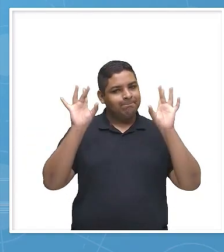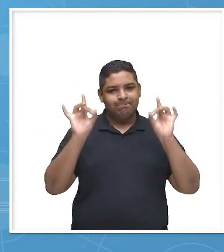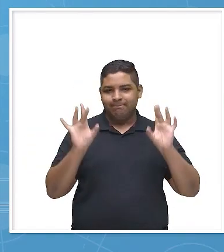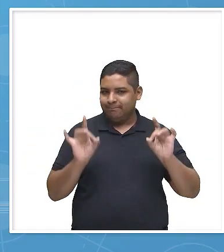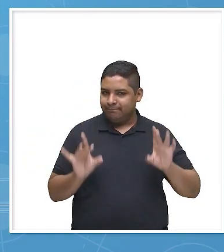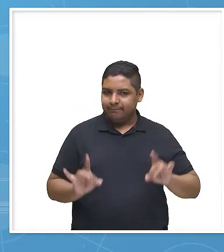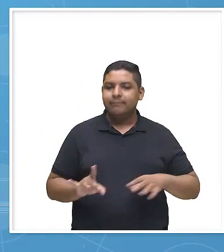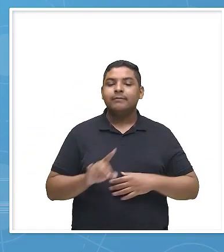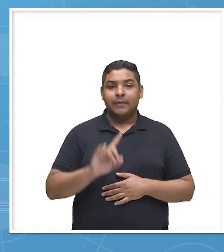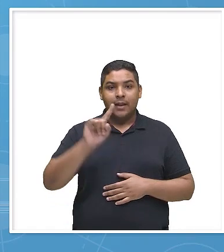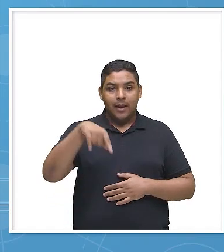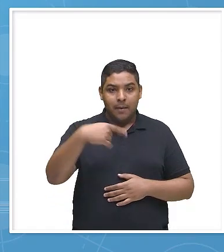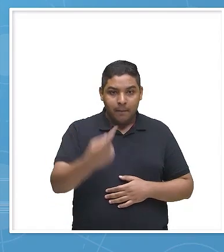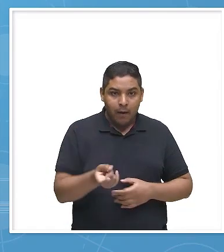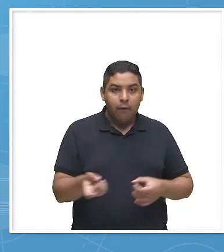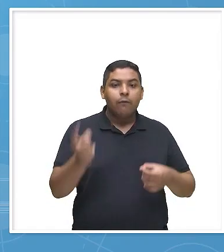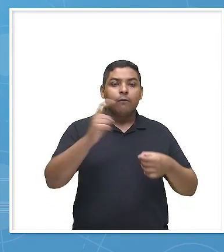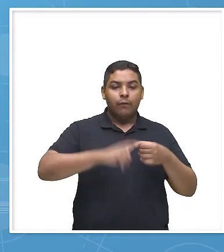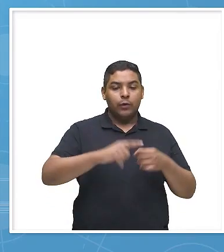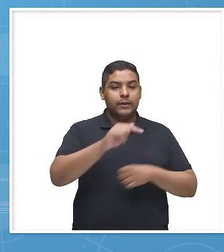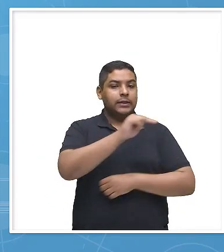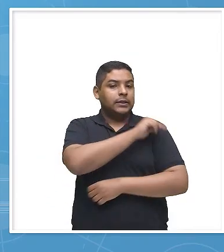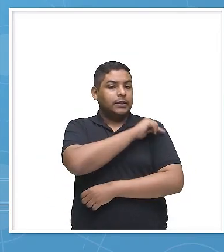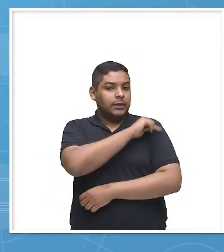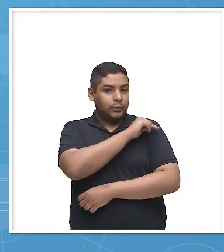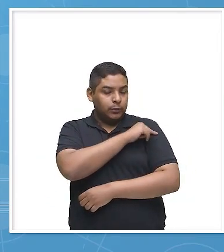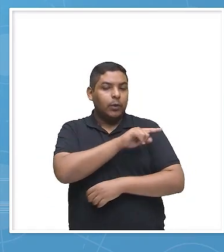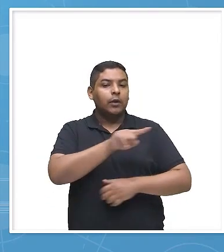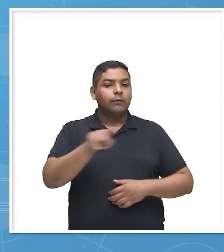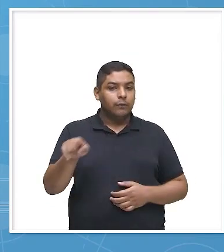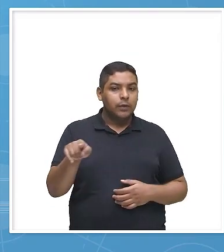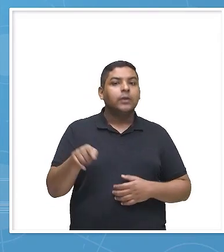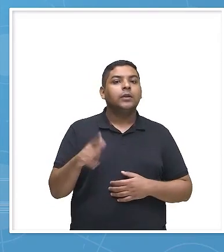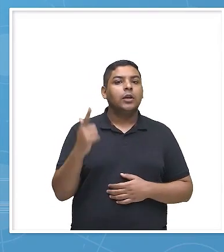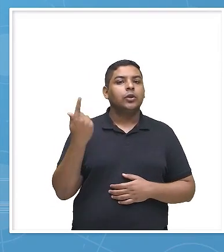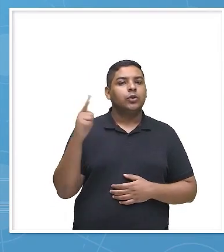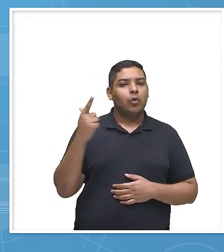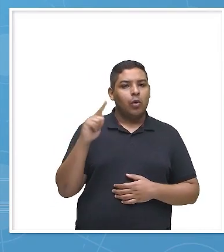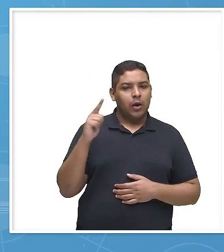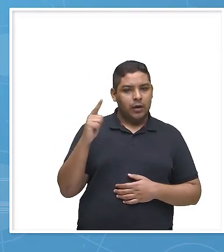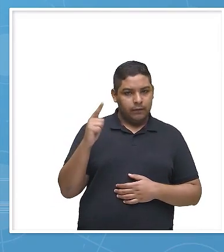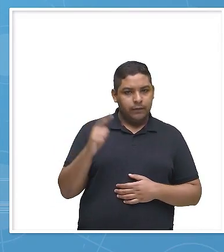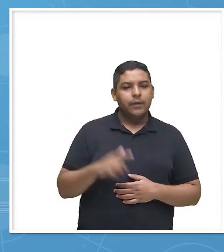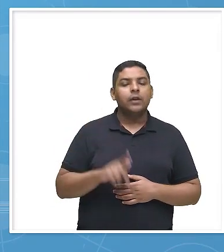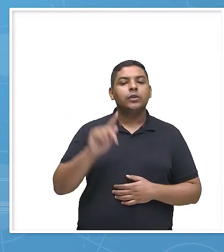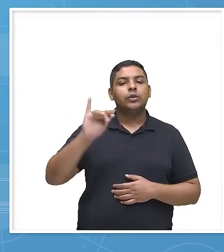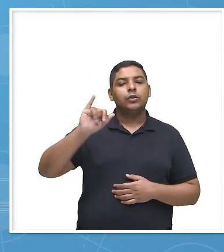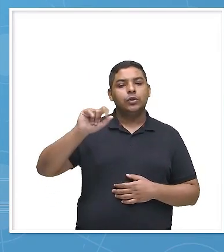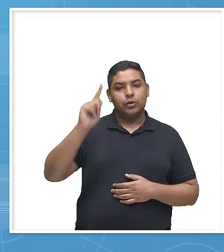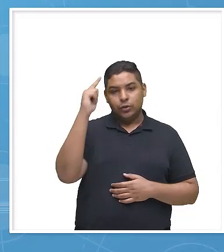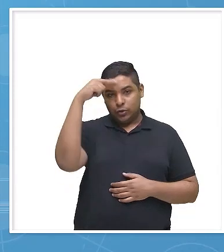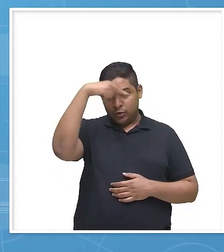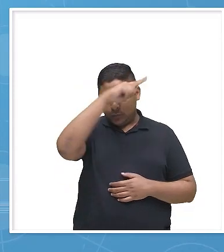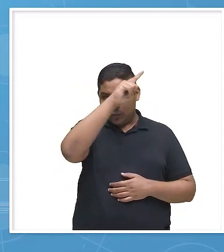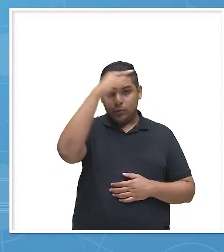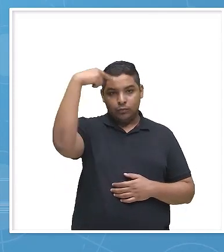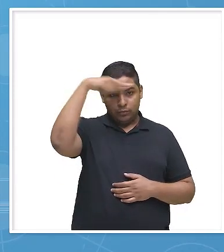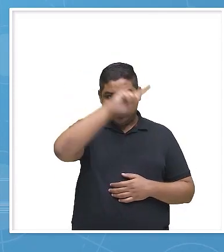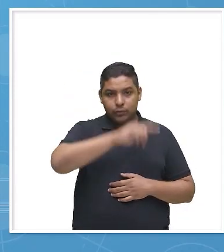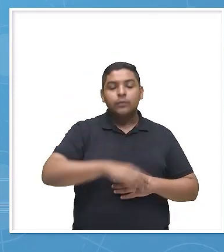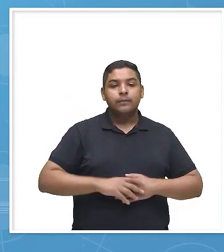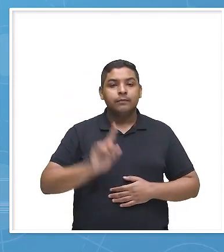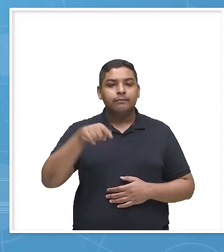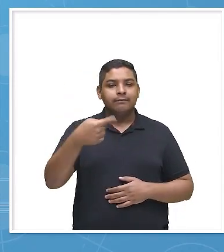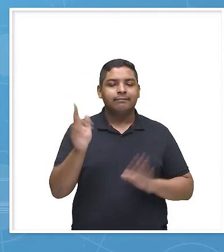daqui a pouco a gente vai voltar com a aula do sétimo ano. Vocês vão ficar agora com a aula de geografia com o professor Gilson. Fiquem na paz e até a próxima.